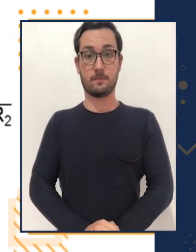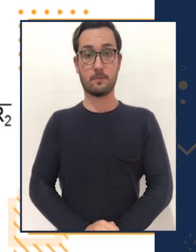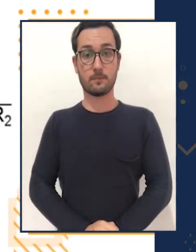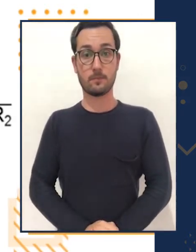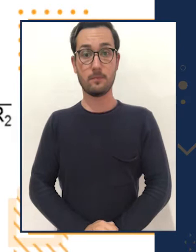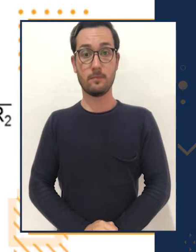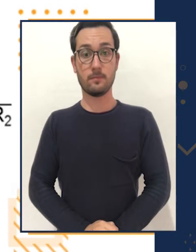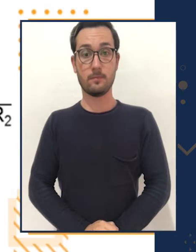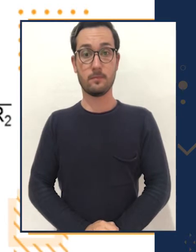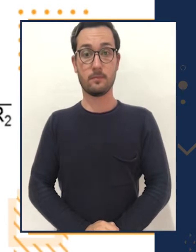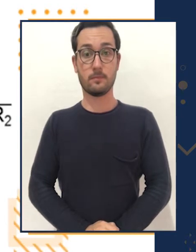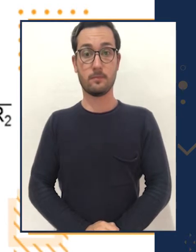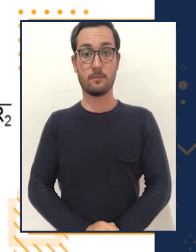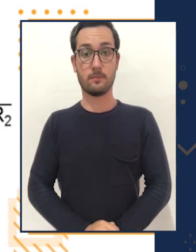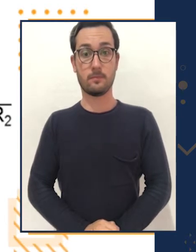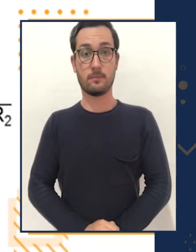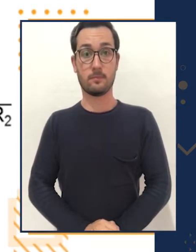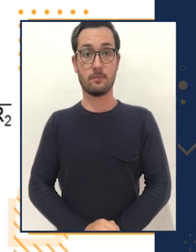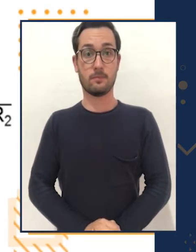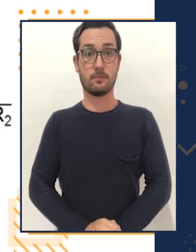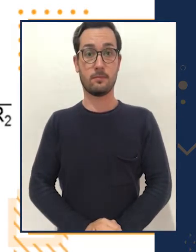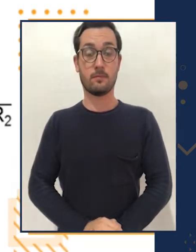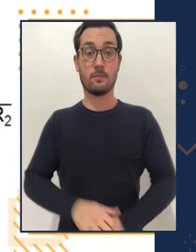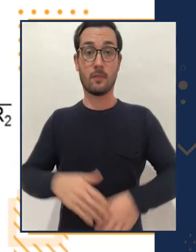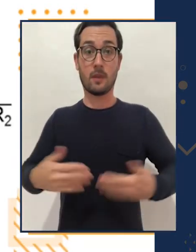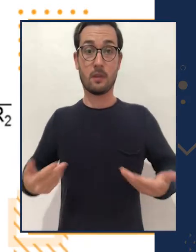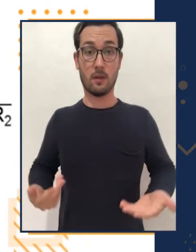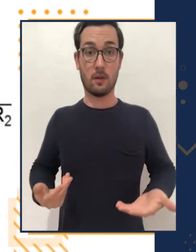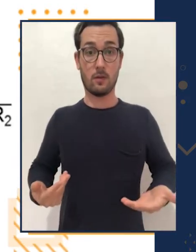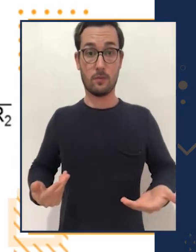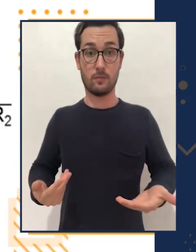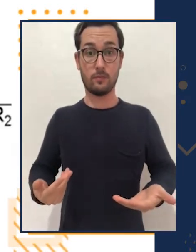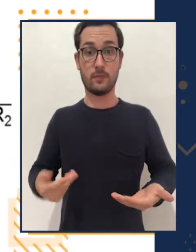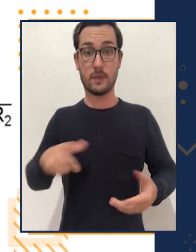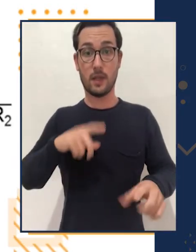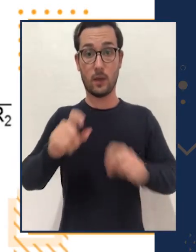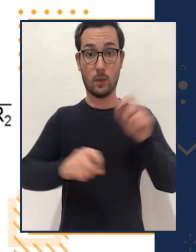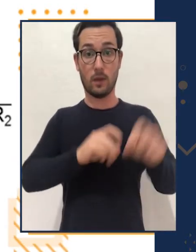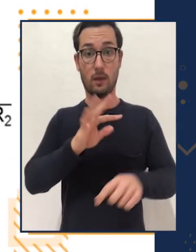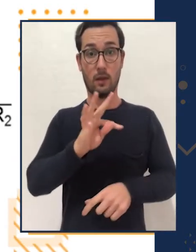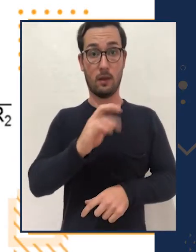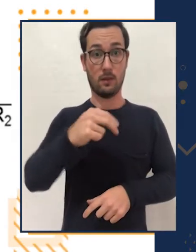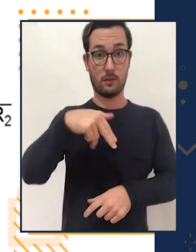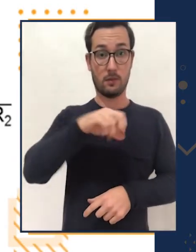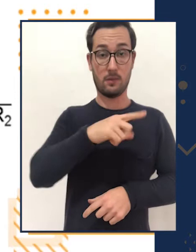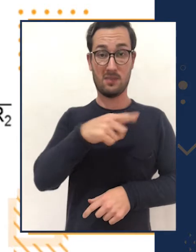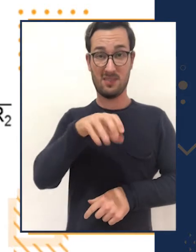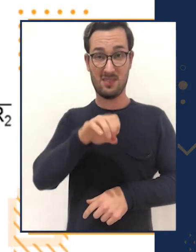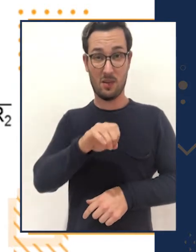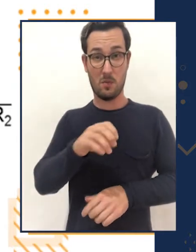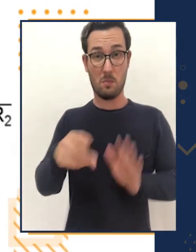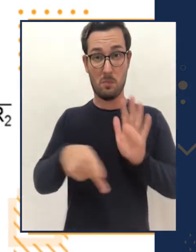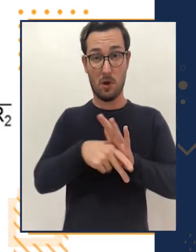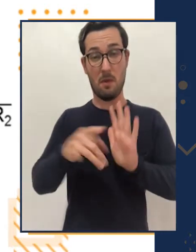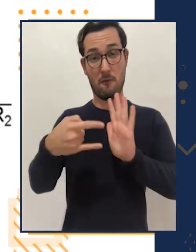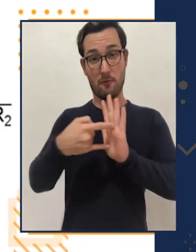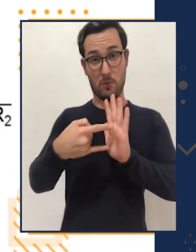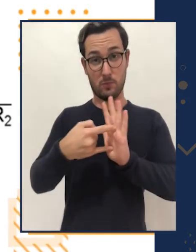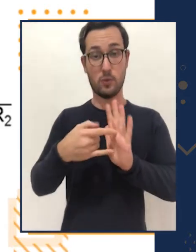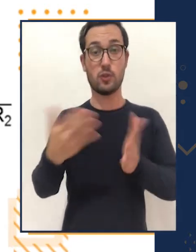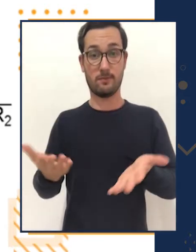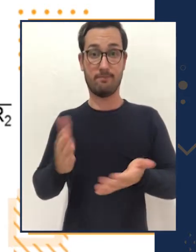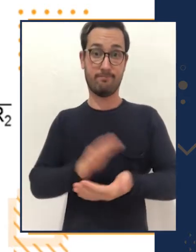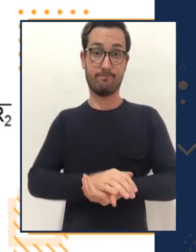das resistências, R1 mais R2. Tensão da fonte pela soma das resistências. Então, a gente verifica aqui então que V1 pode